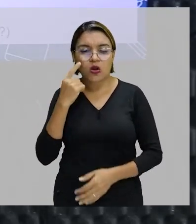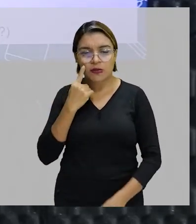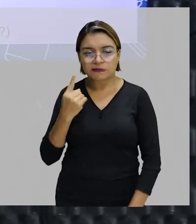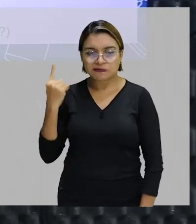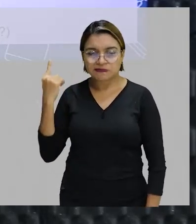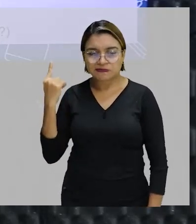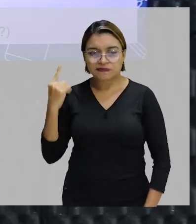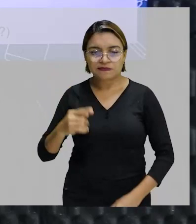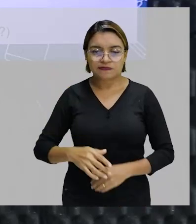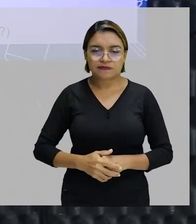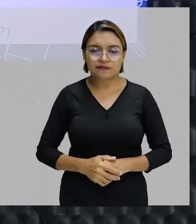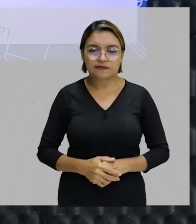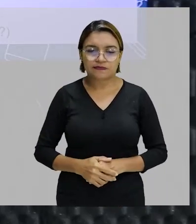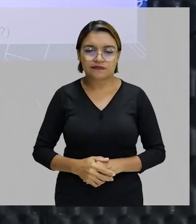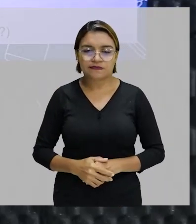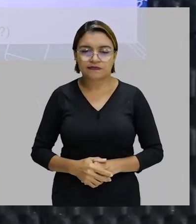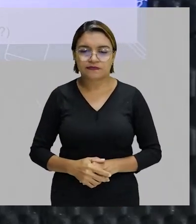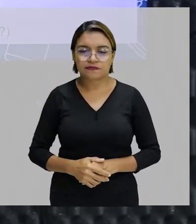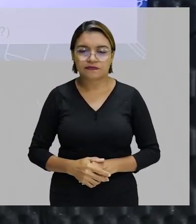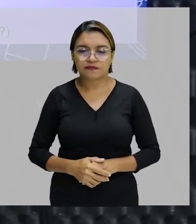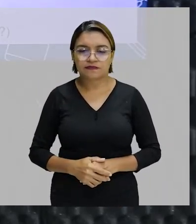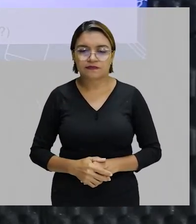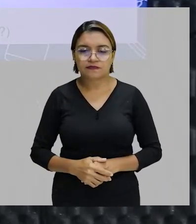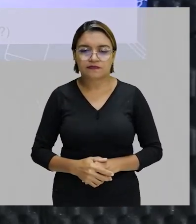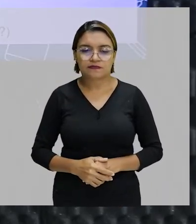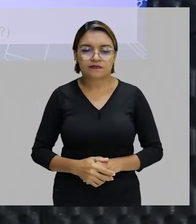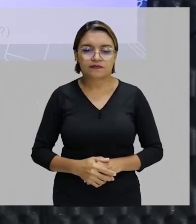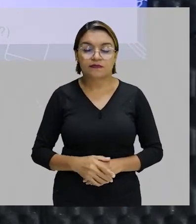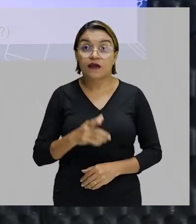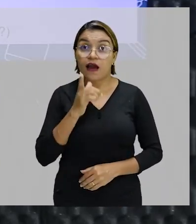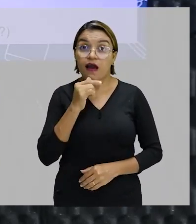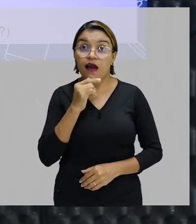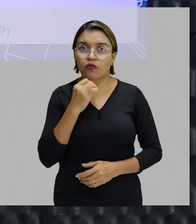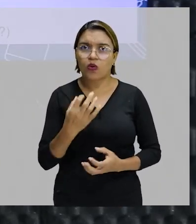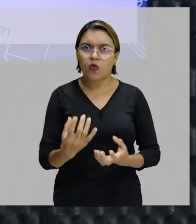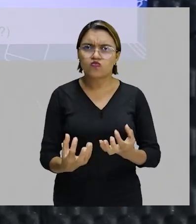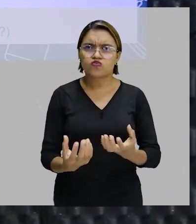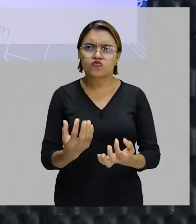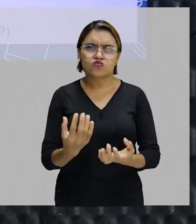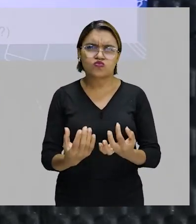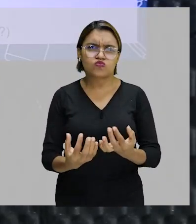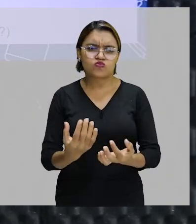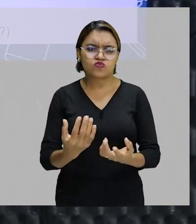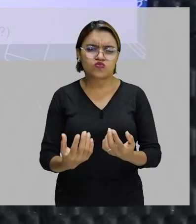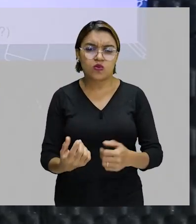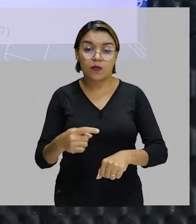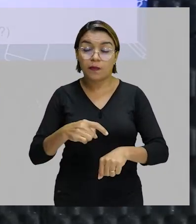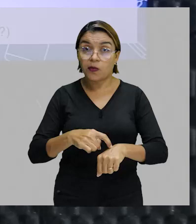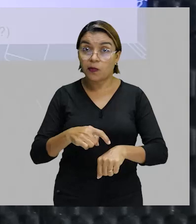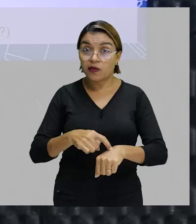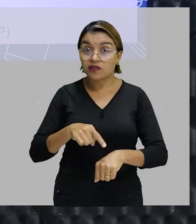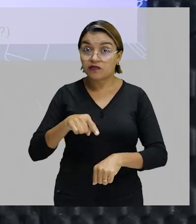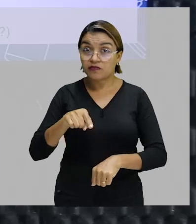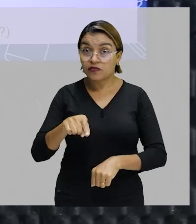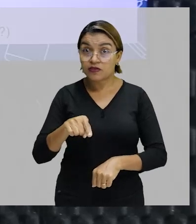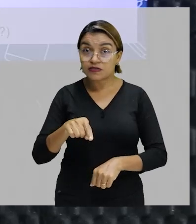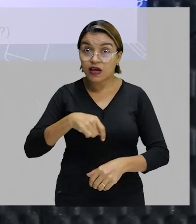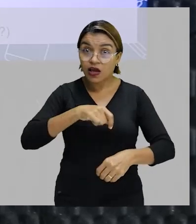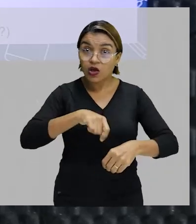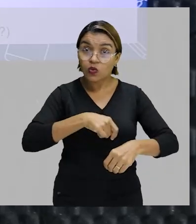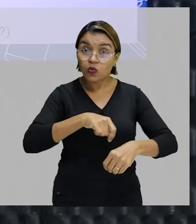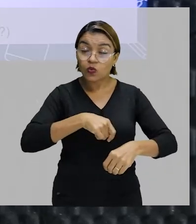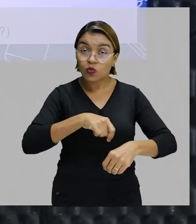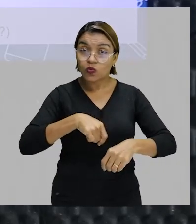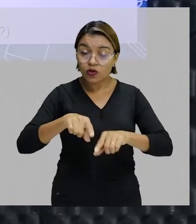boil while you were in the kitchen? A água tinha fervido enquanto você estava na cozinha?